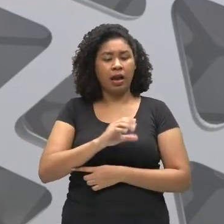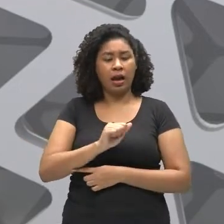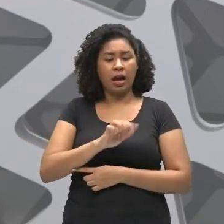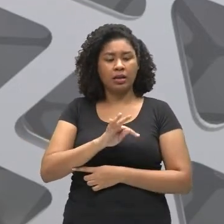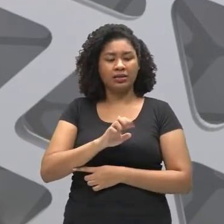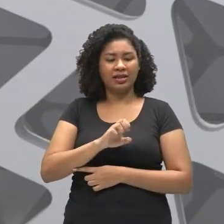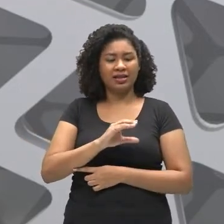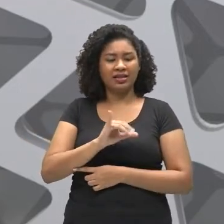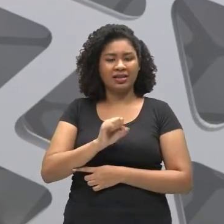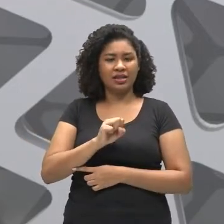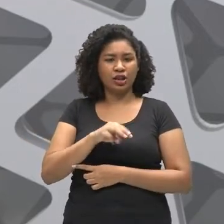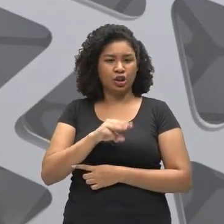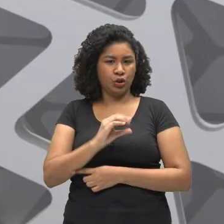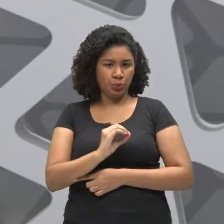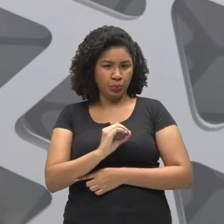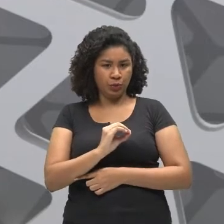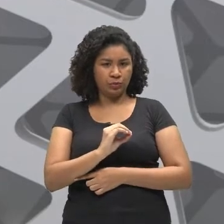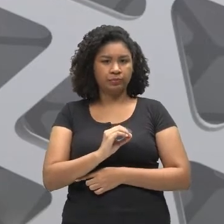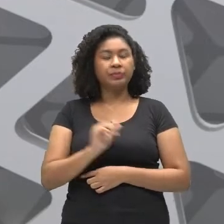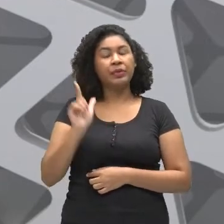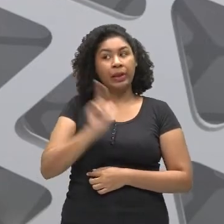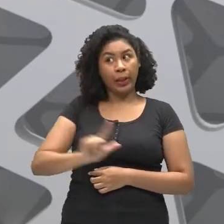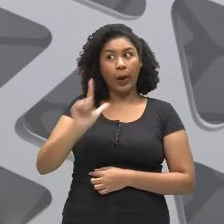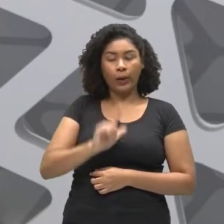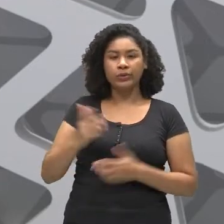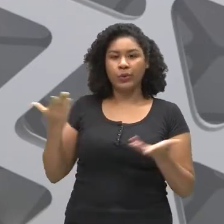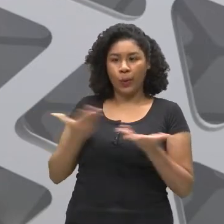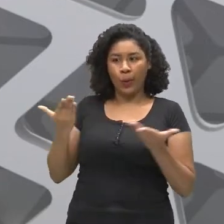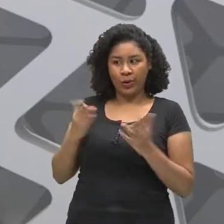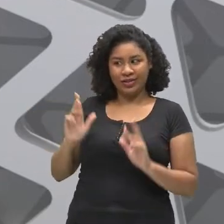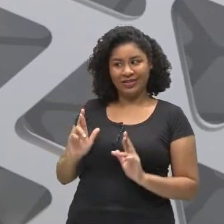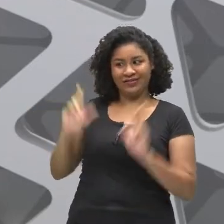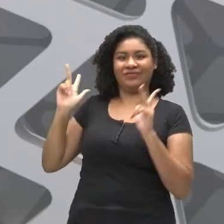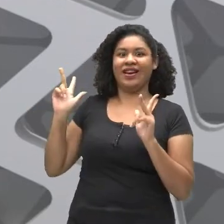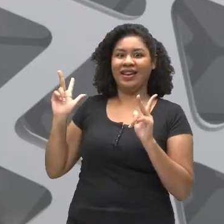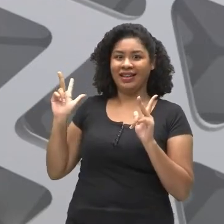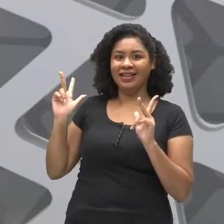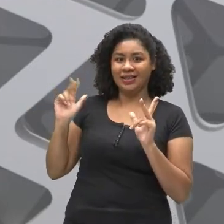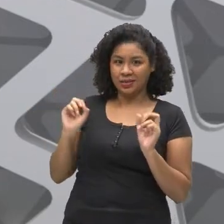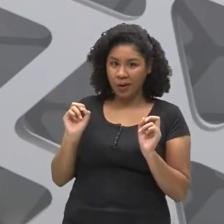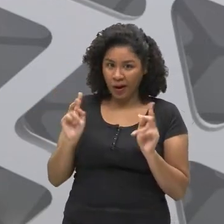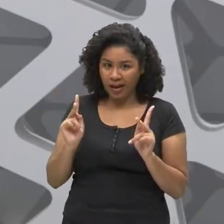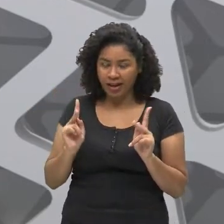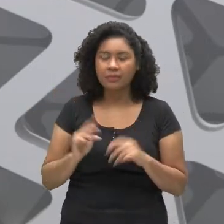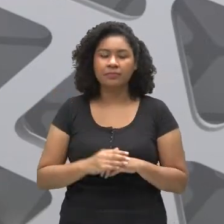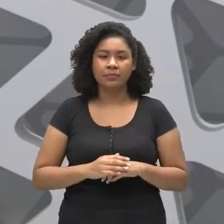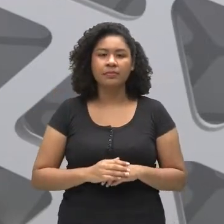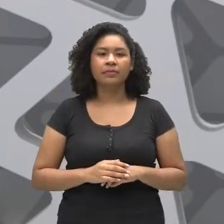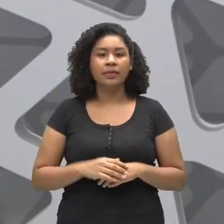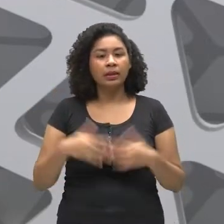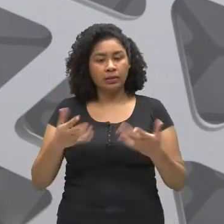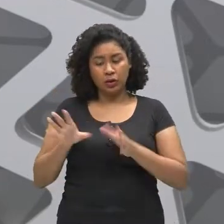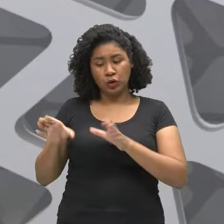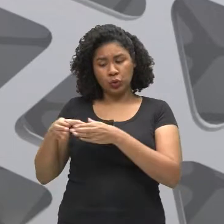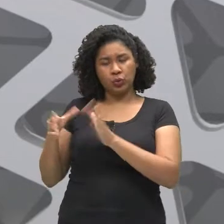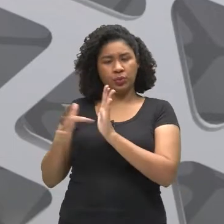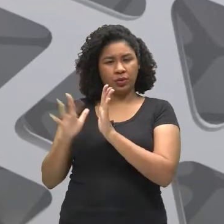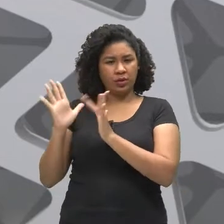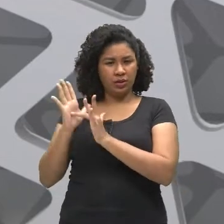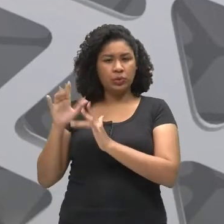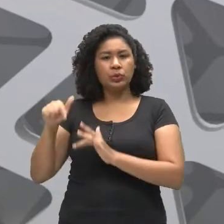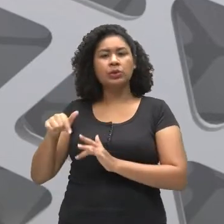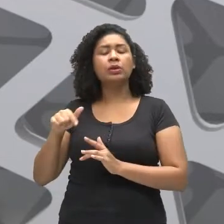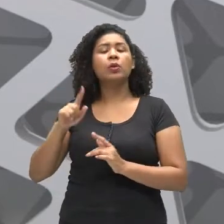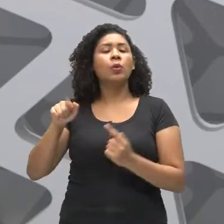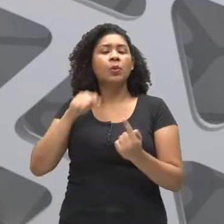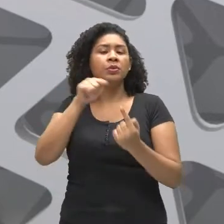Tá bom? Claro que o catecismo de hoje é bem diferente do século XVI, tá bom, gente? Quando se tem a Companhia de Jesus, a ideia do catecismo